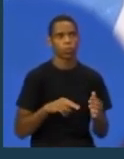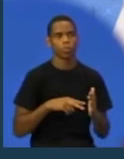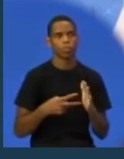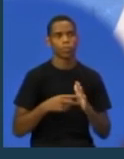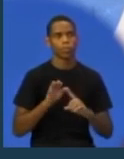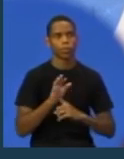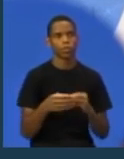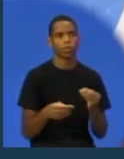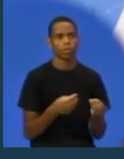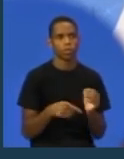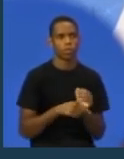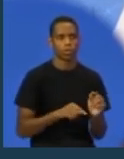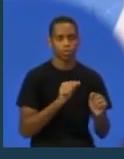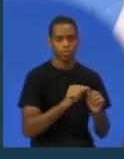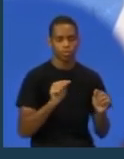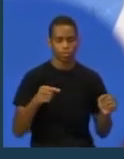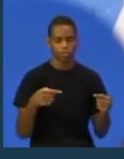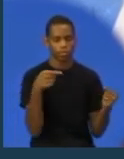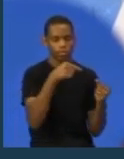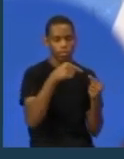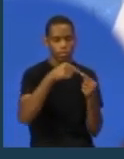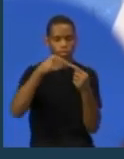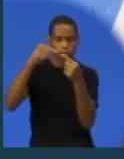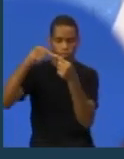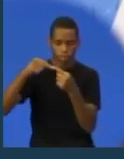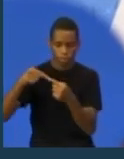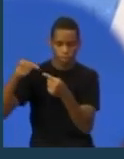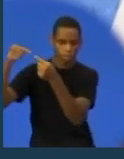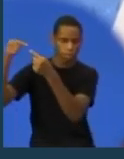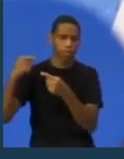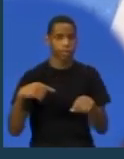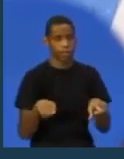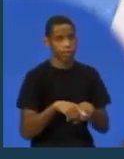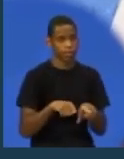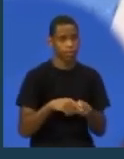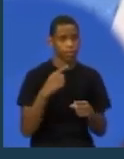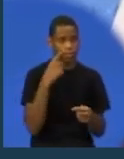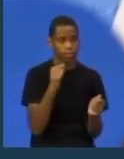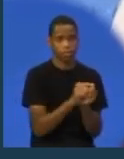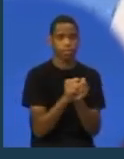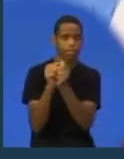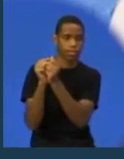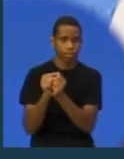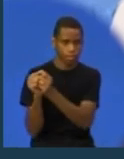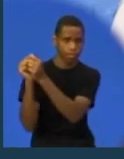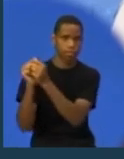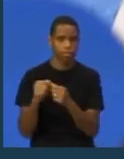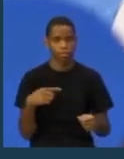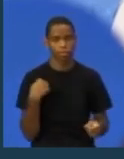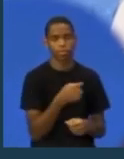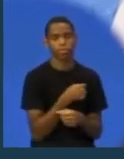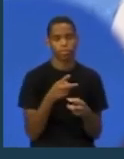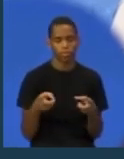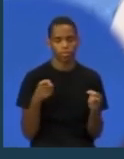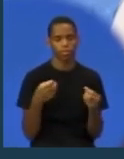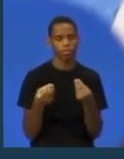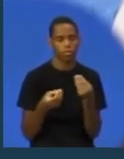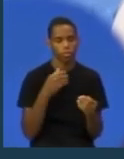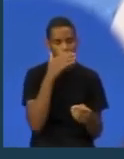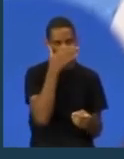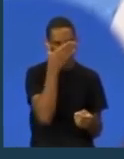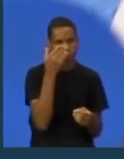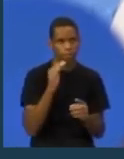representado por esses pontos unidos, né? E além disso, além dessa união de pontos, nós temos uma tendência